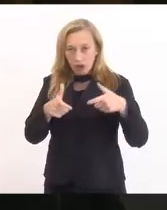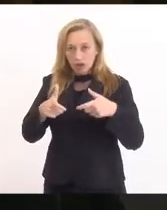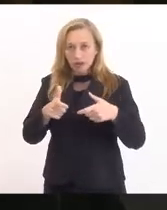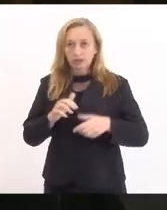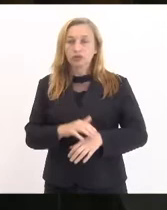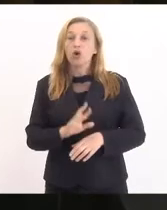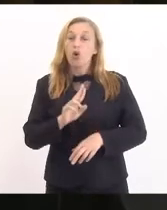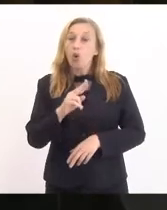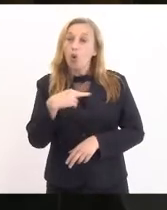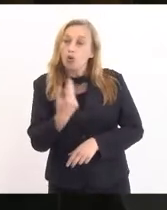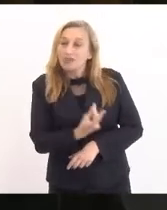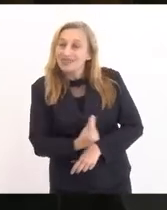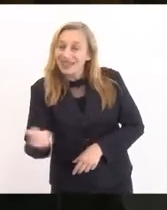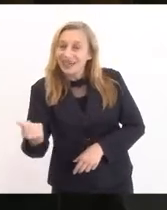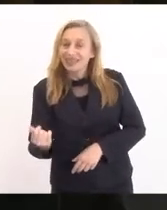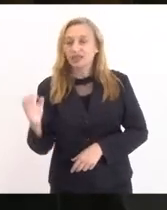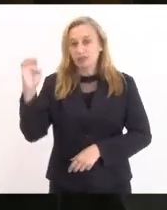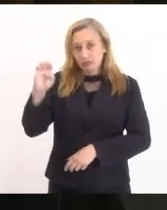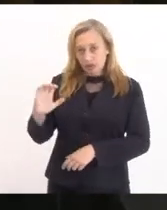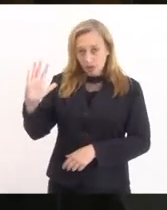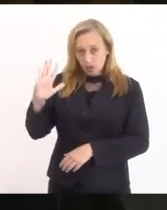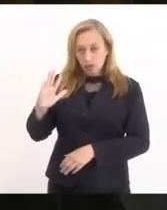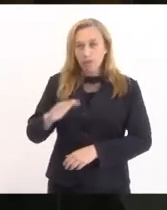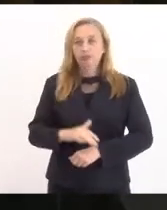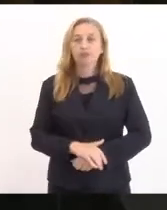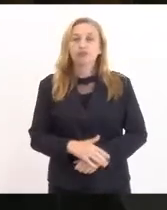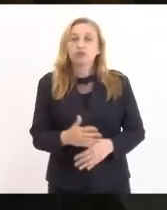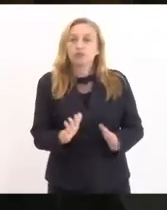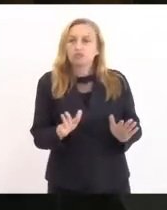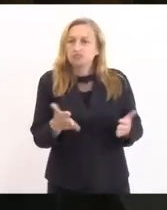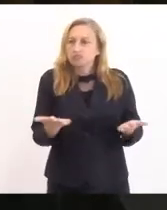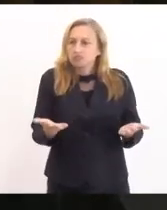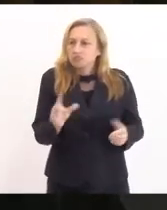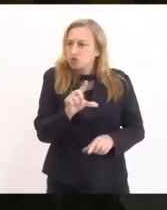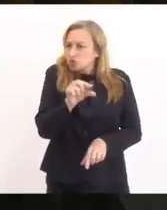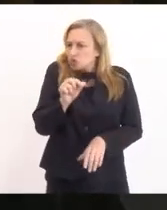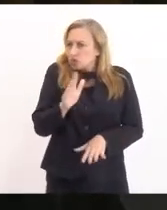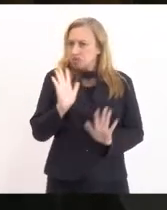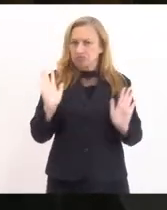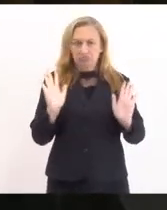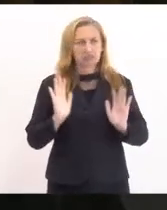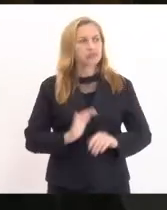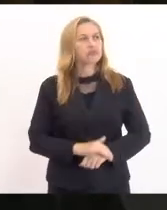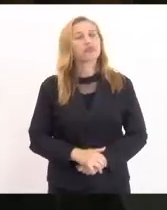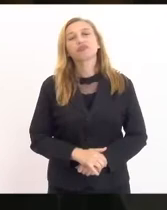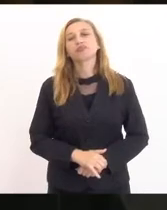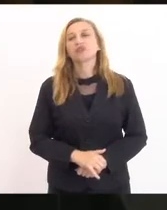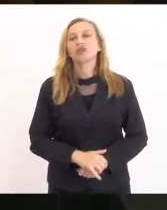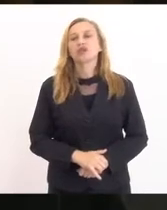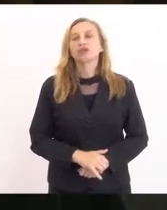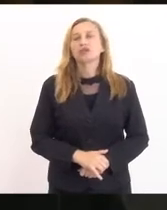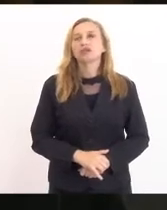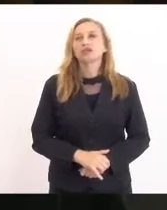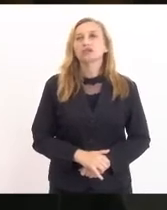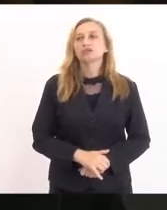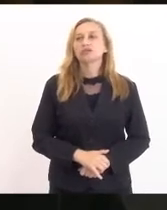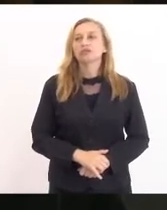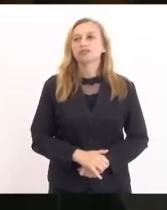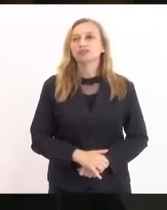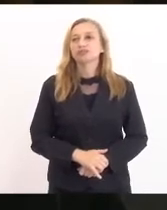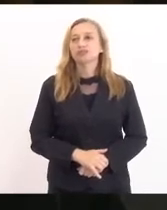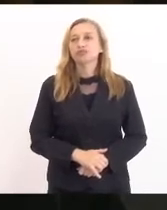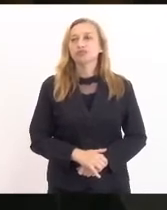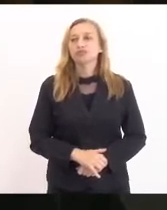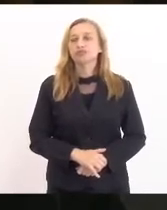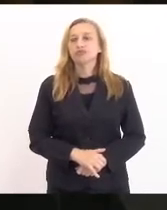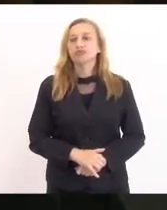porta de saída para a Europa, como queiram. E isto está tendo